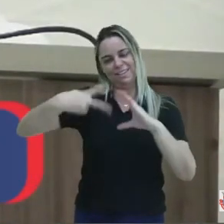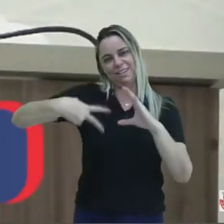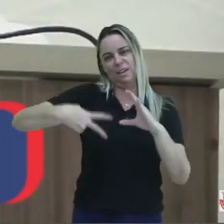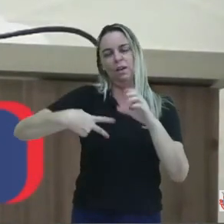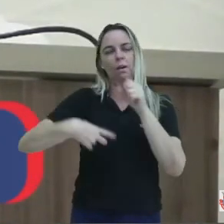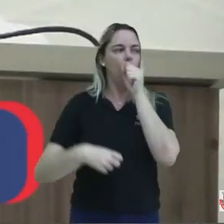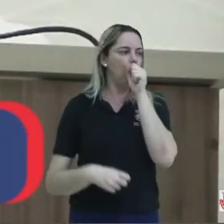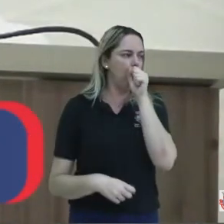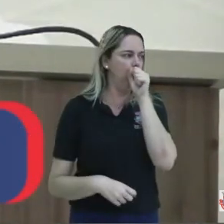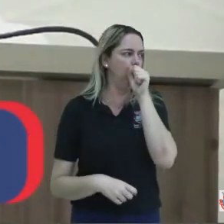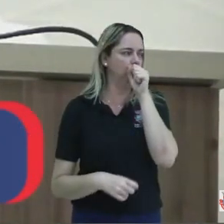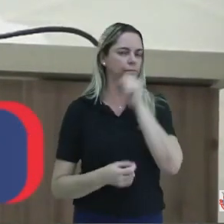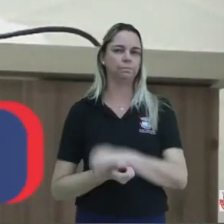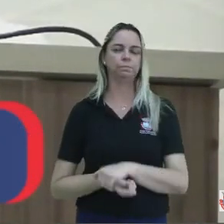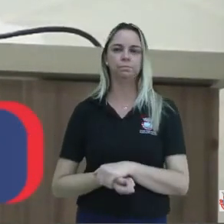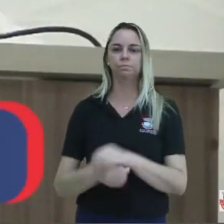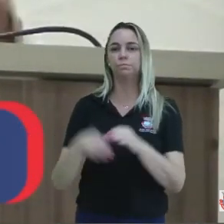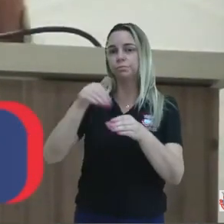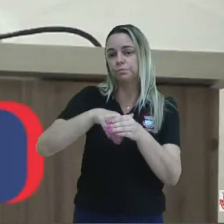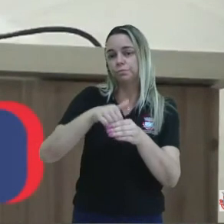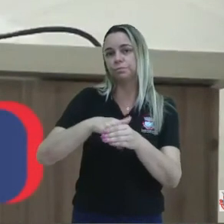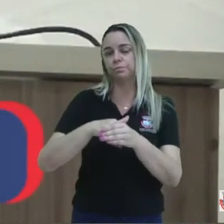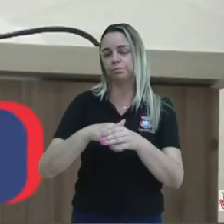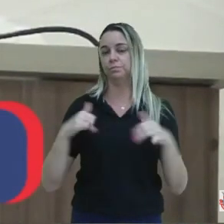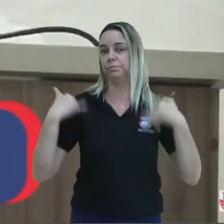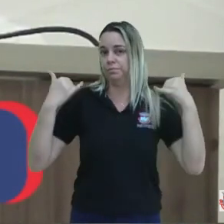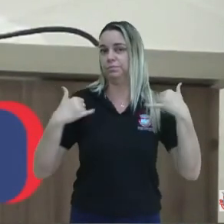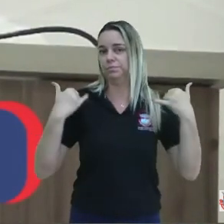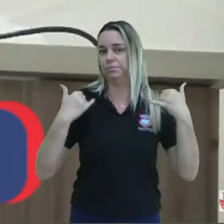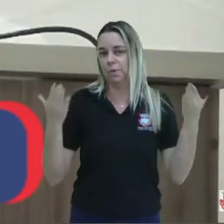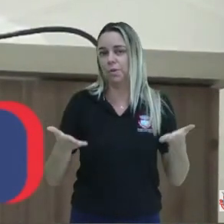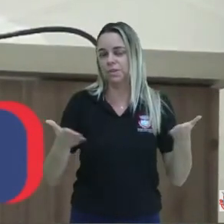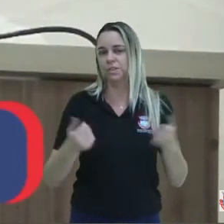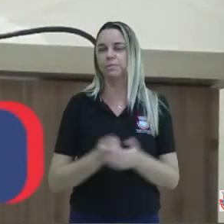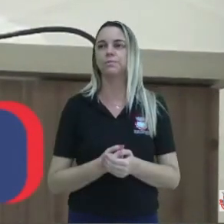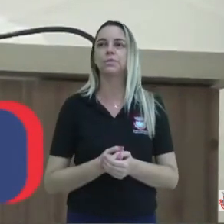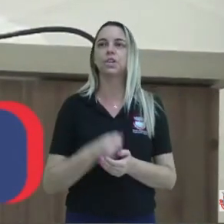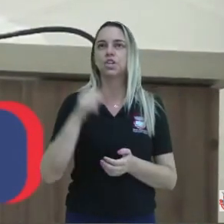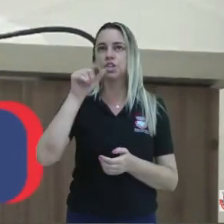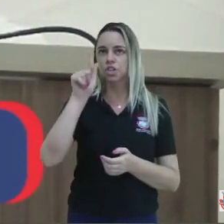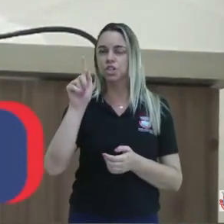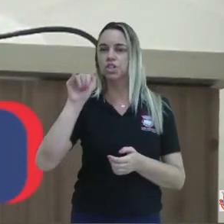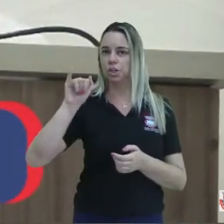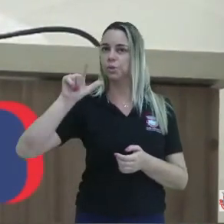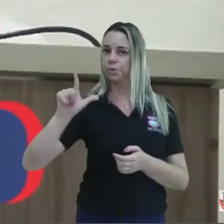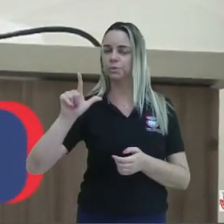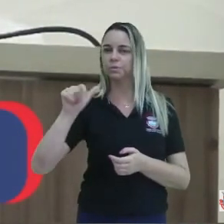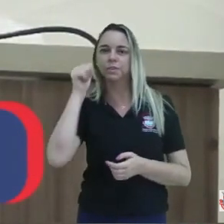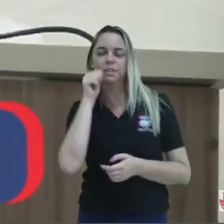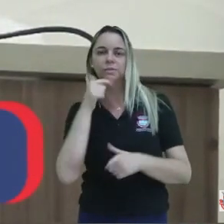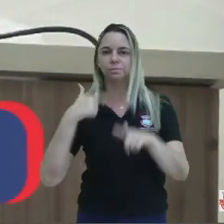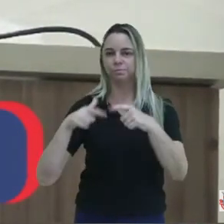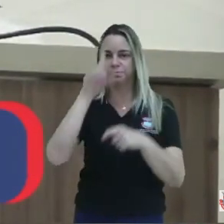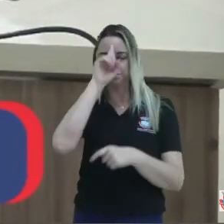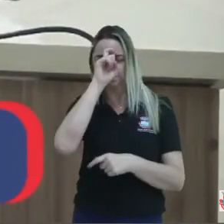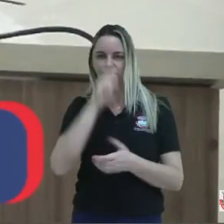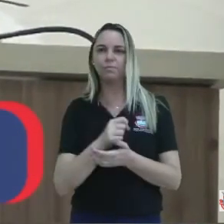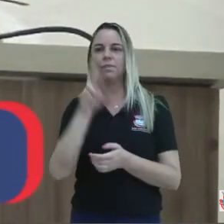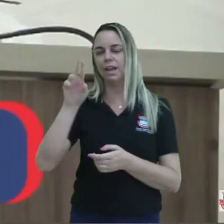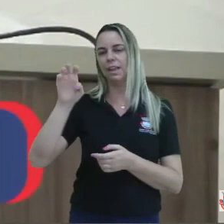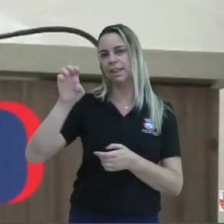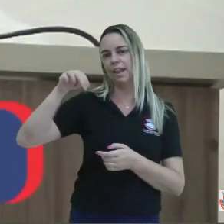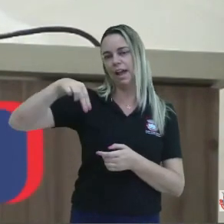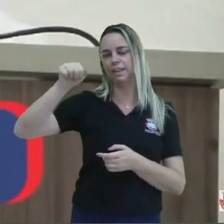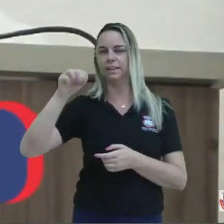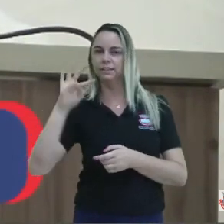toda quarta-feira também, enfim. Todas as pessoas que estão nos ouvindo. Eu quero iniciar as minhas palavras mais uma vez agradecendo a Deus